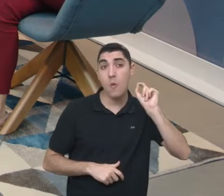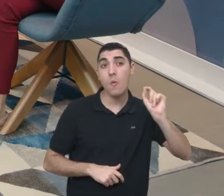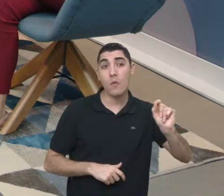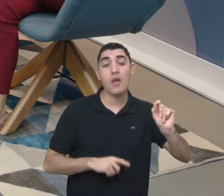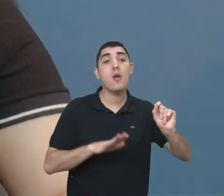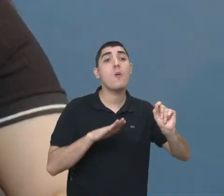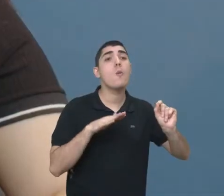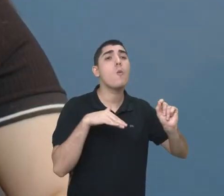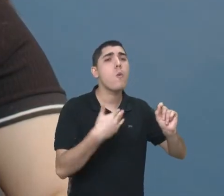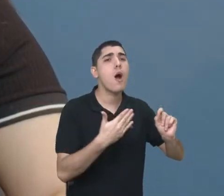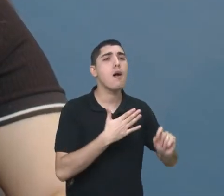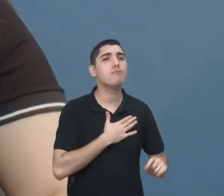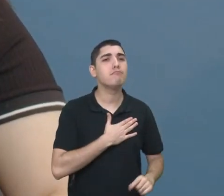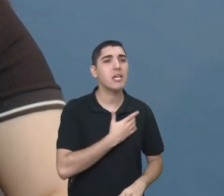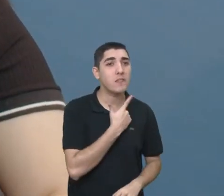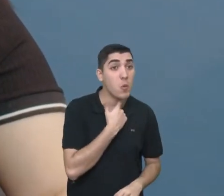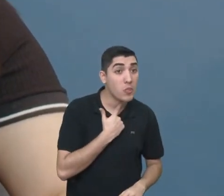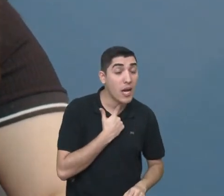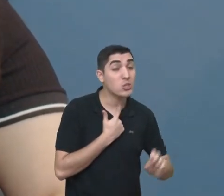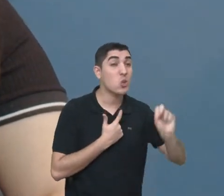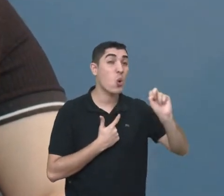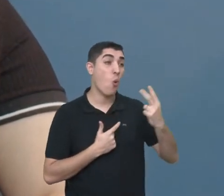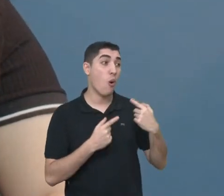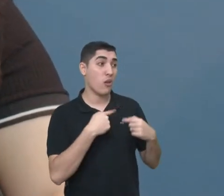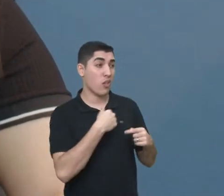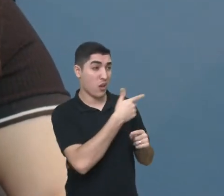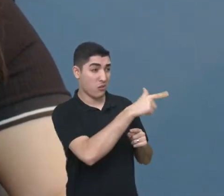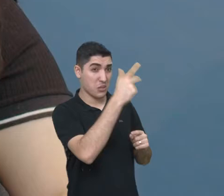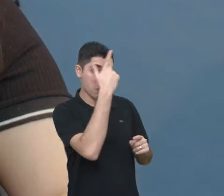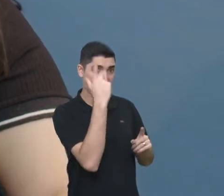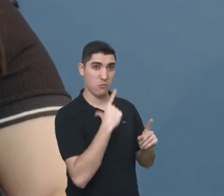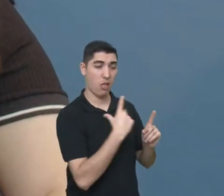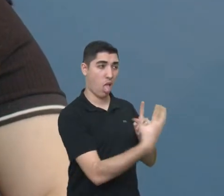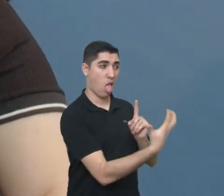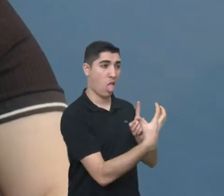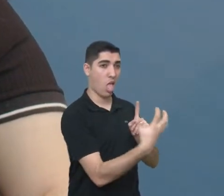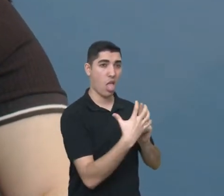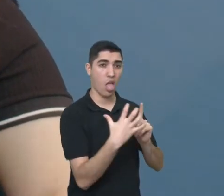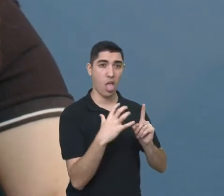onde realmente é a nossa vontade e onde começa essa influência